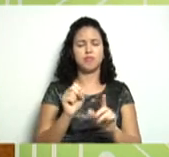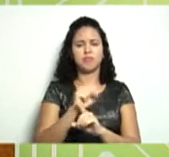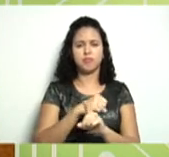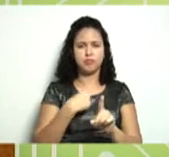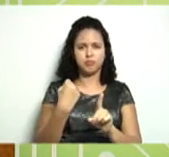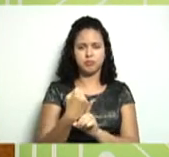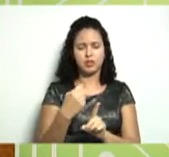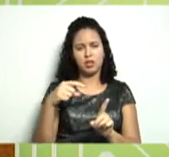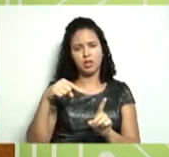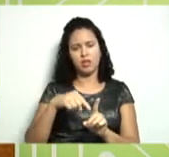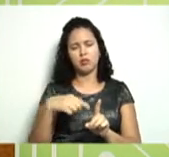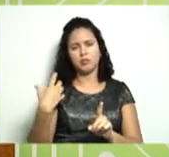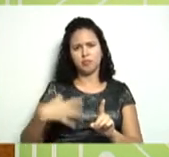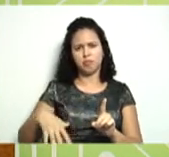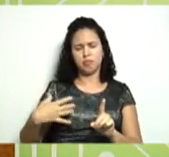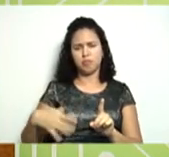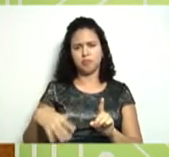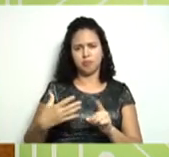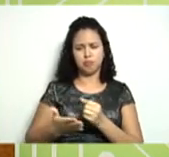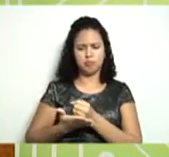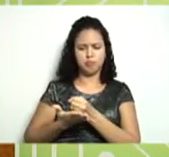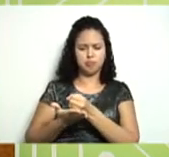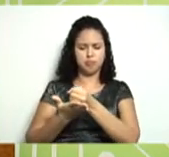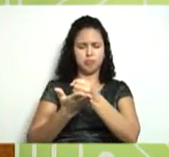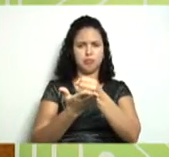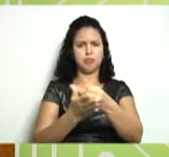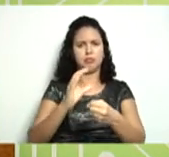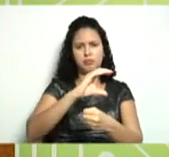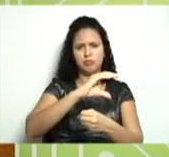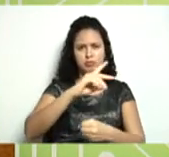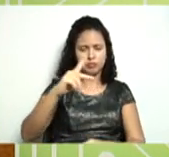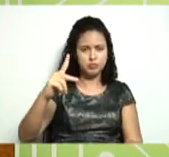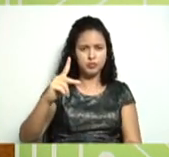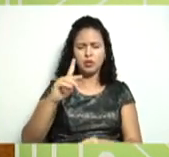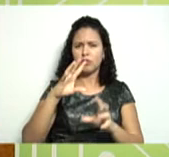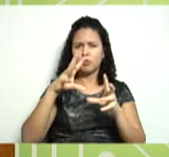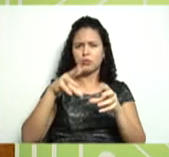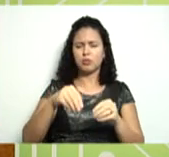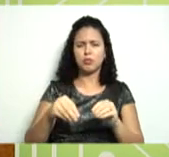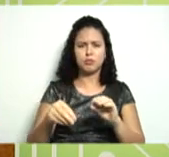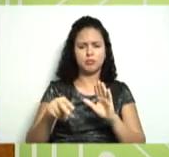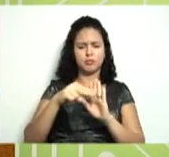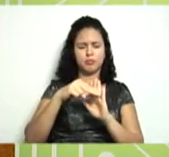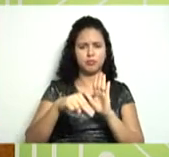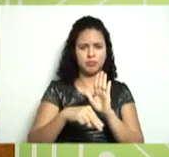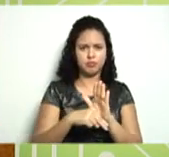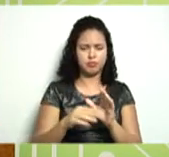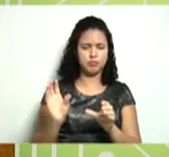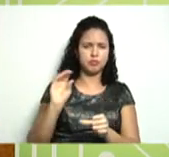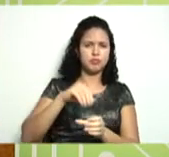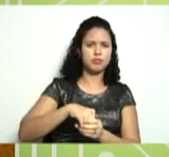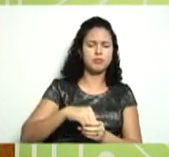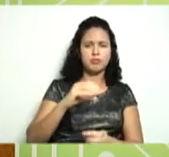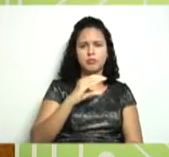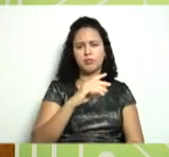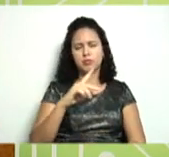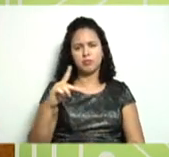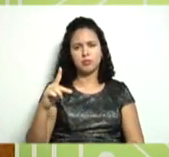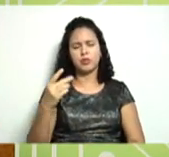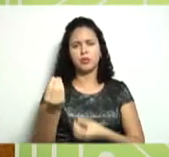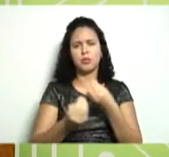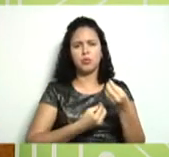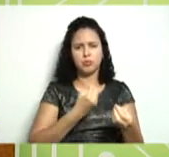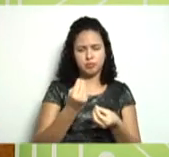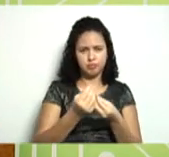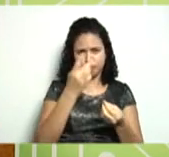que carrega a cooperativa. Todas as suas normas, todas as normas internas para a cooperativa, a forma